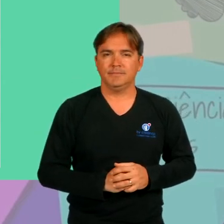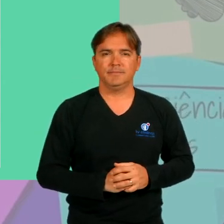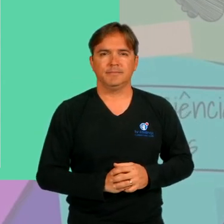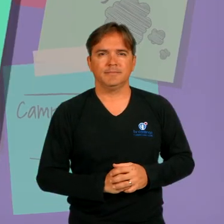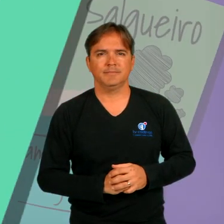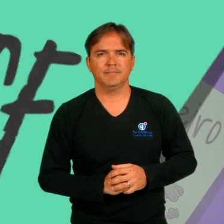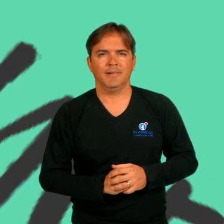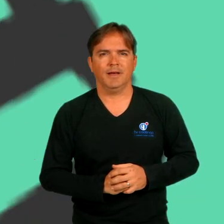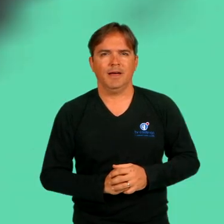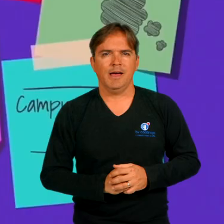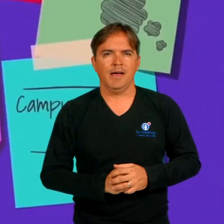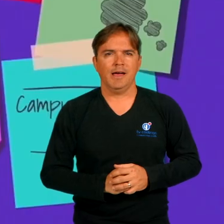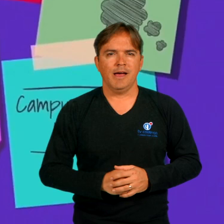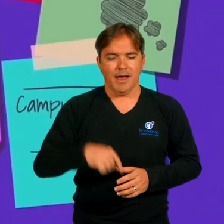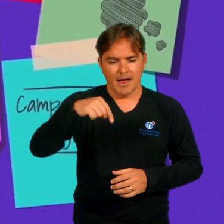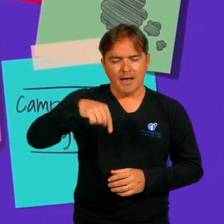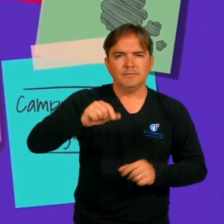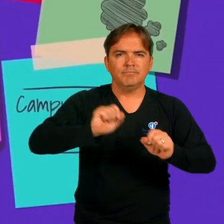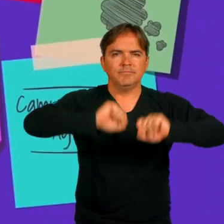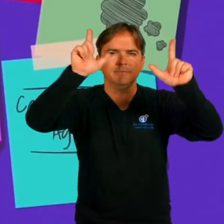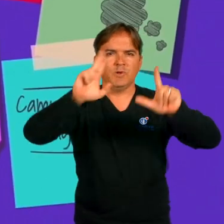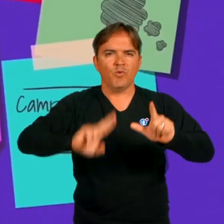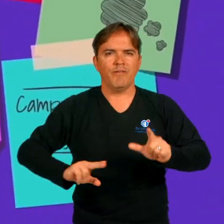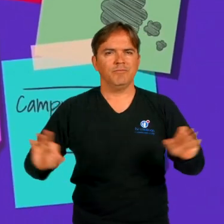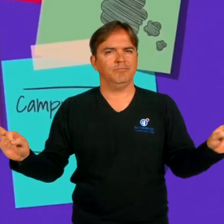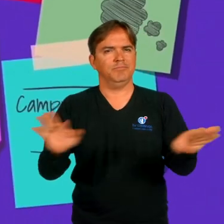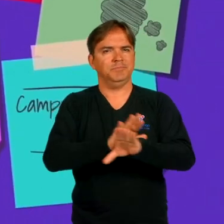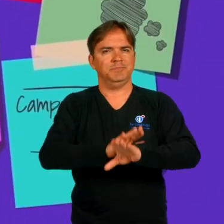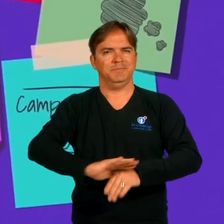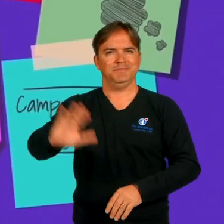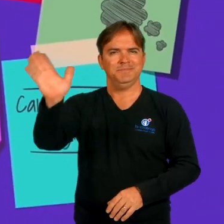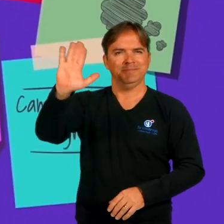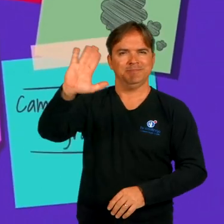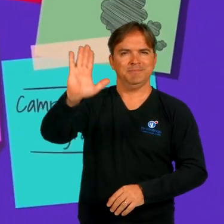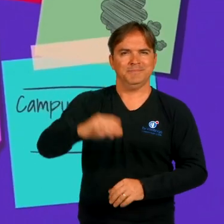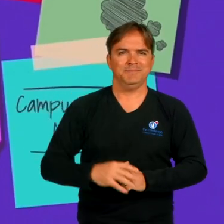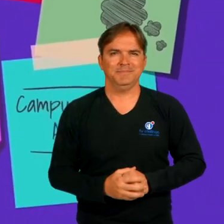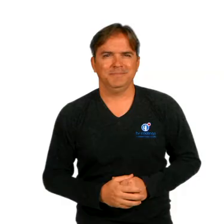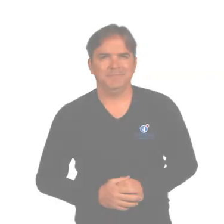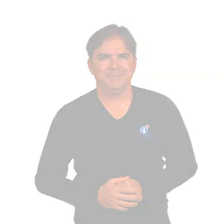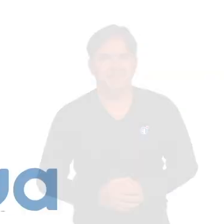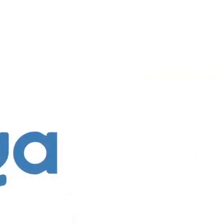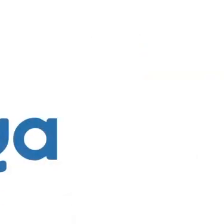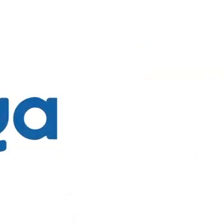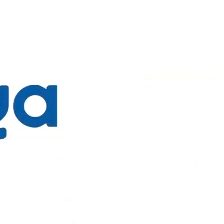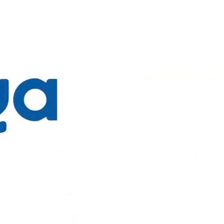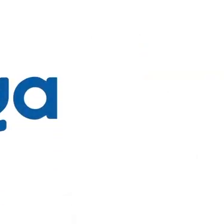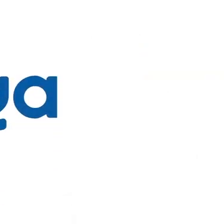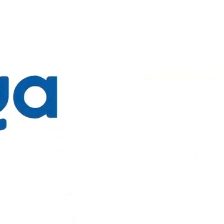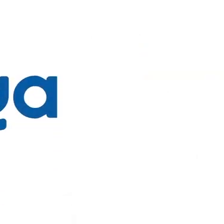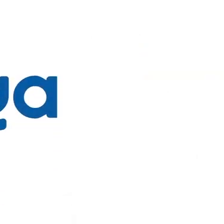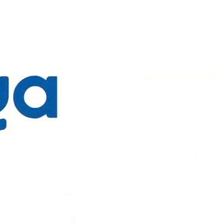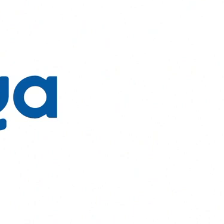neurovale essa edição do seligacil fica por aqui até a próxima